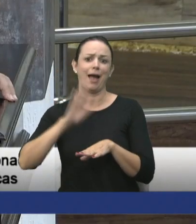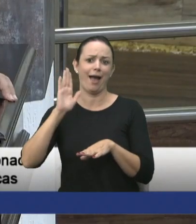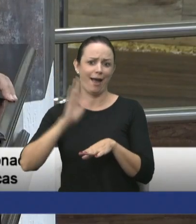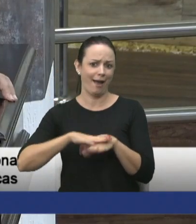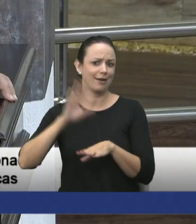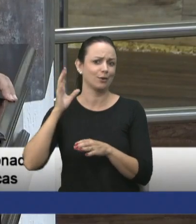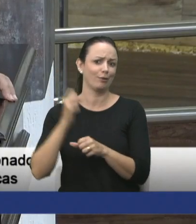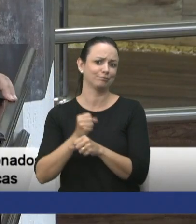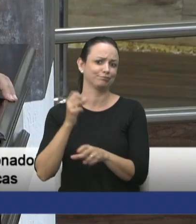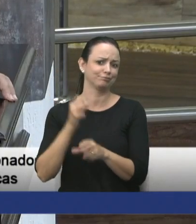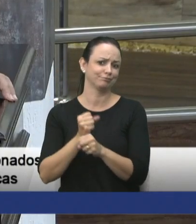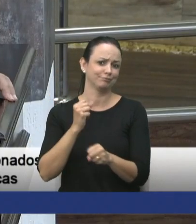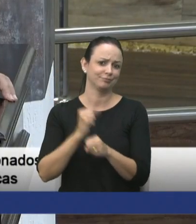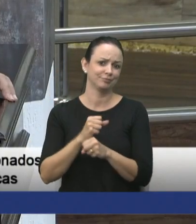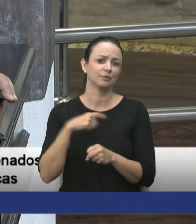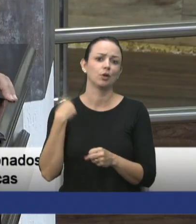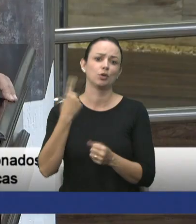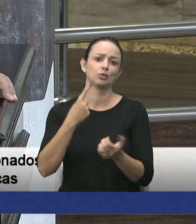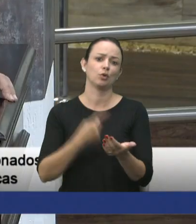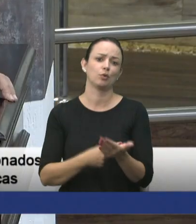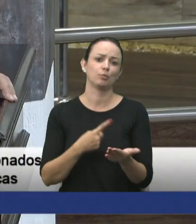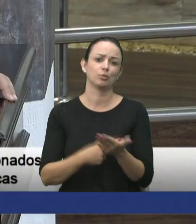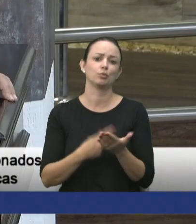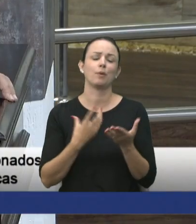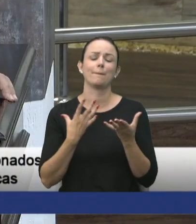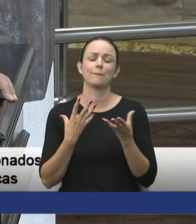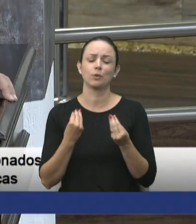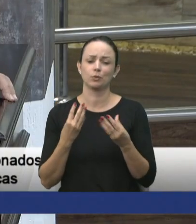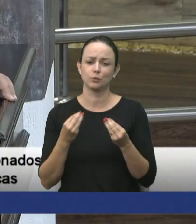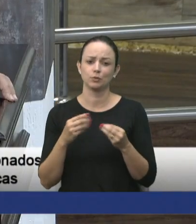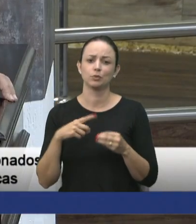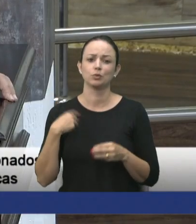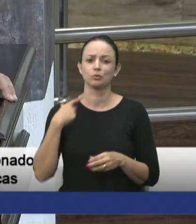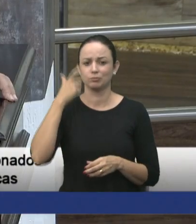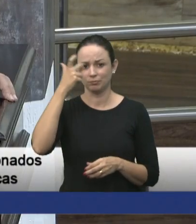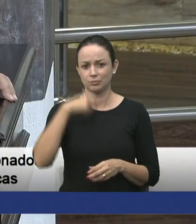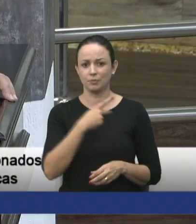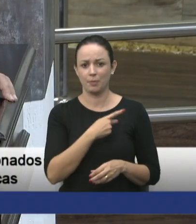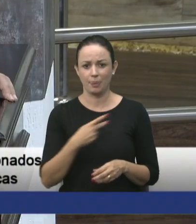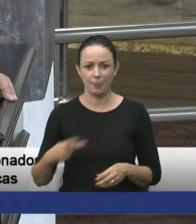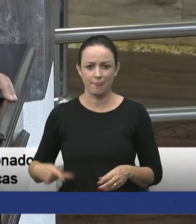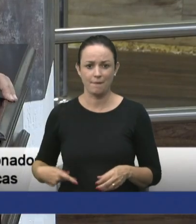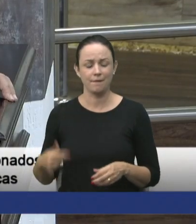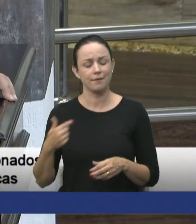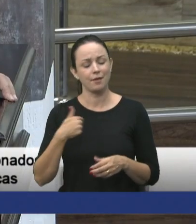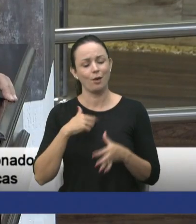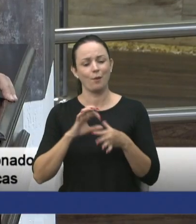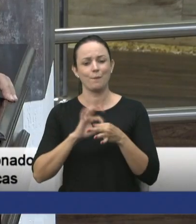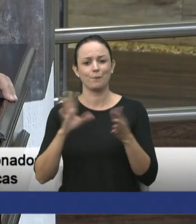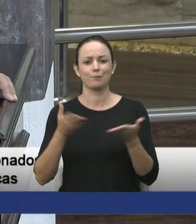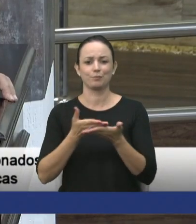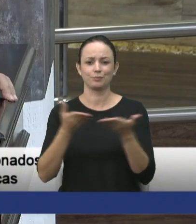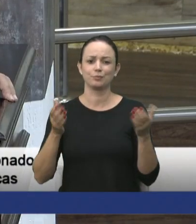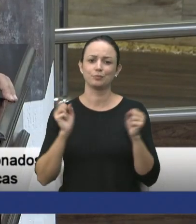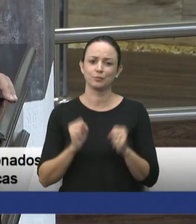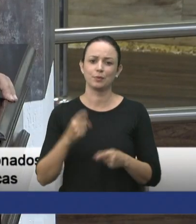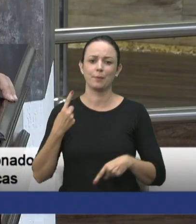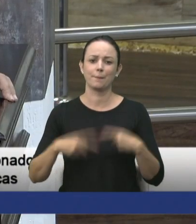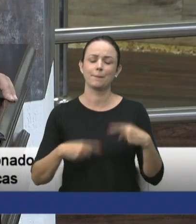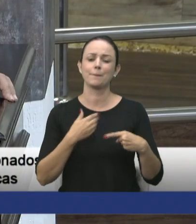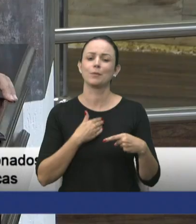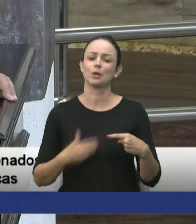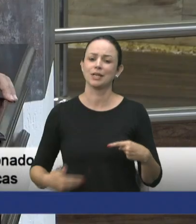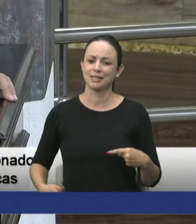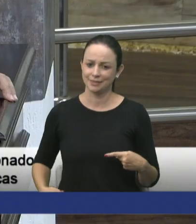o nosso compromisso é muito grande. Enquanto presidente do Conselho, estou aqui à disposição para que façamos políticas